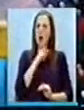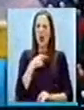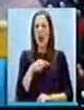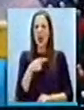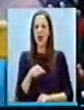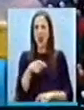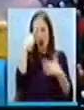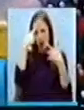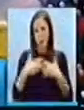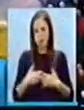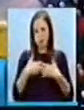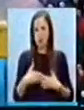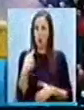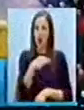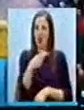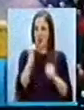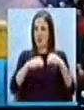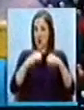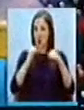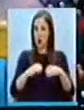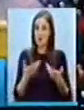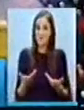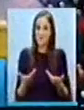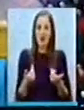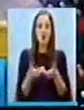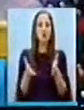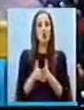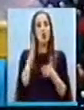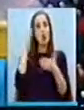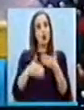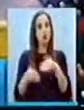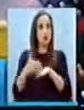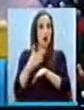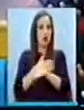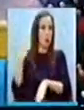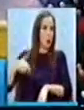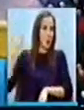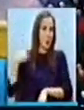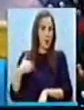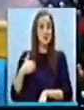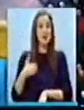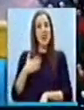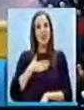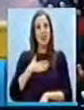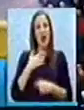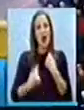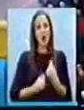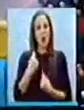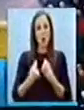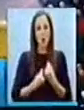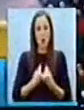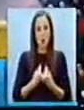de incerteza e diremos que o que se passou no passado deixa-nos alguma margem